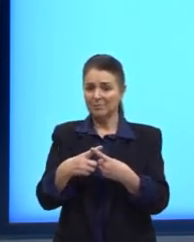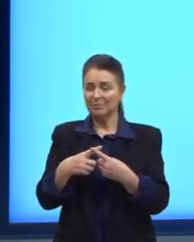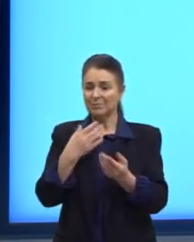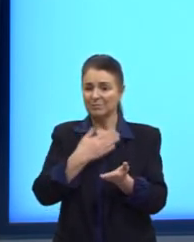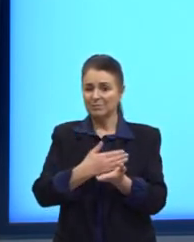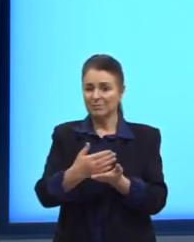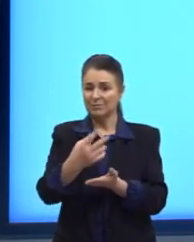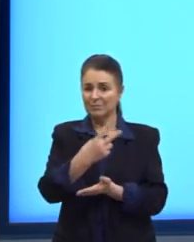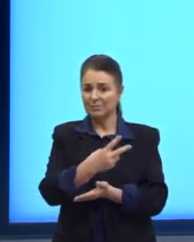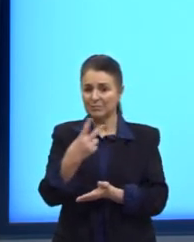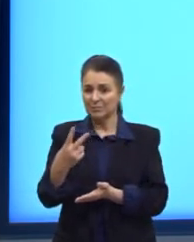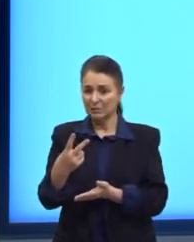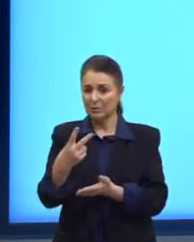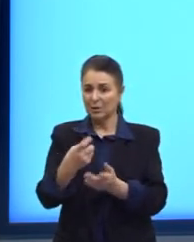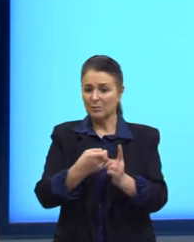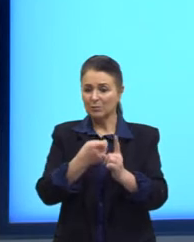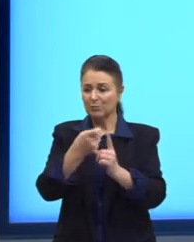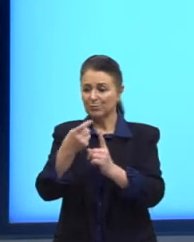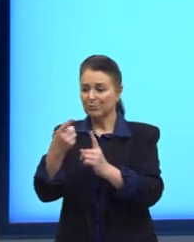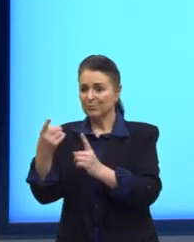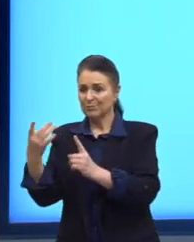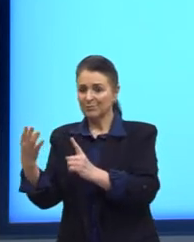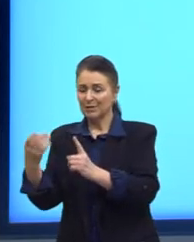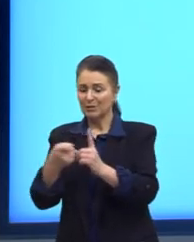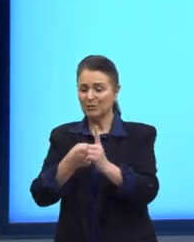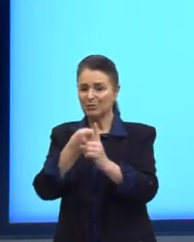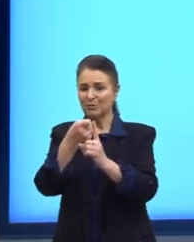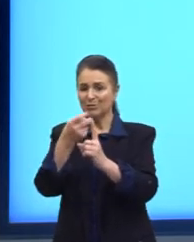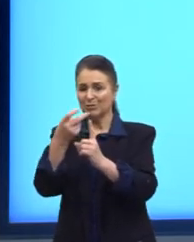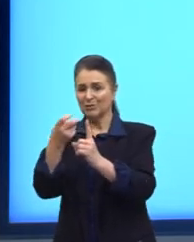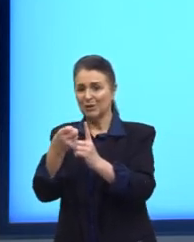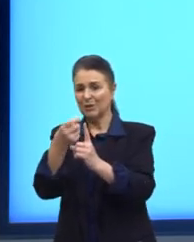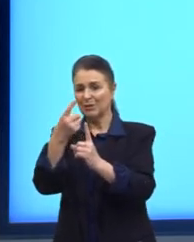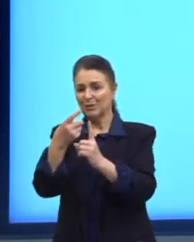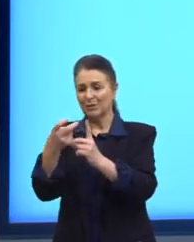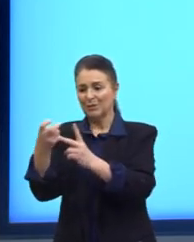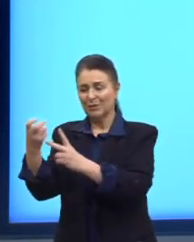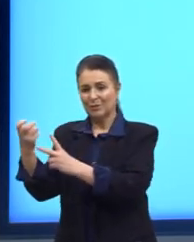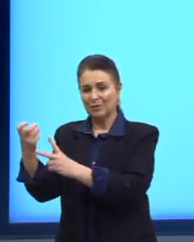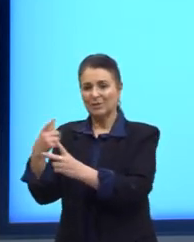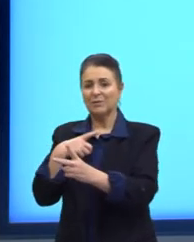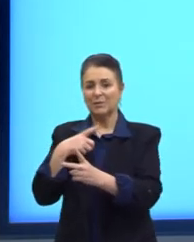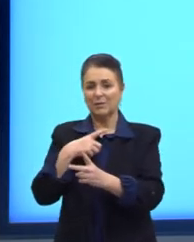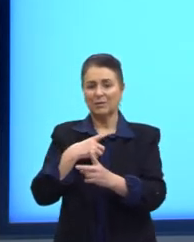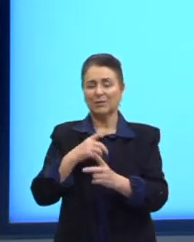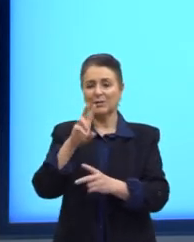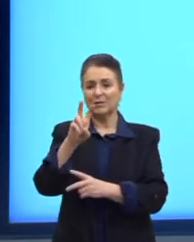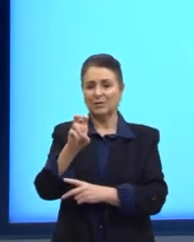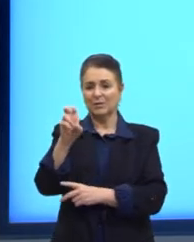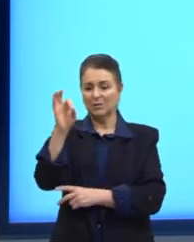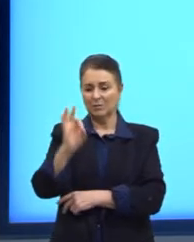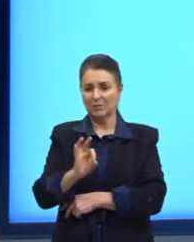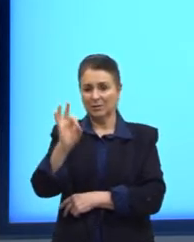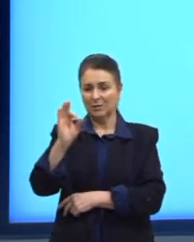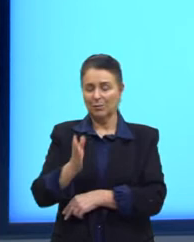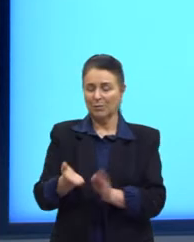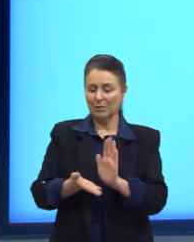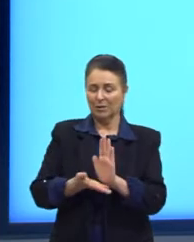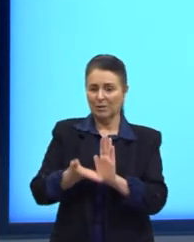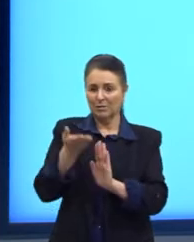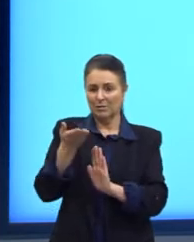né de 22 parcelas o desconto fica acima dos 25% . então a gente pode